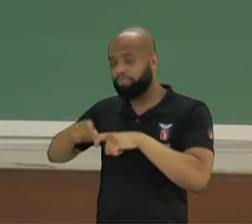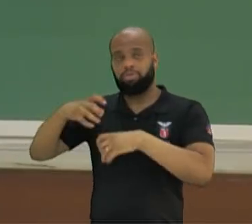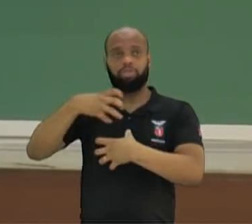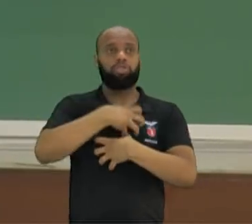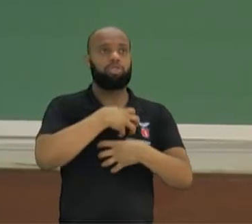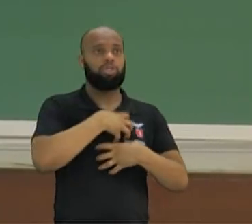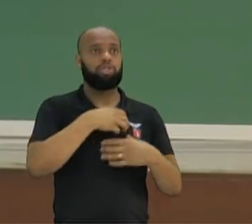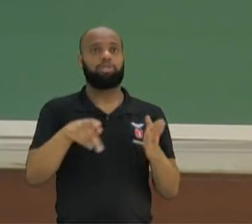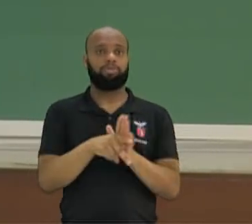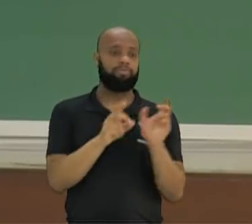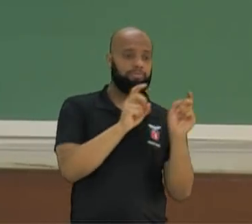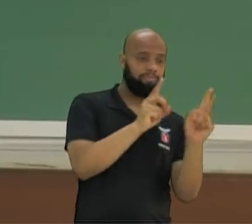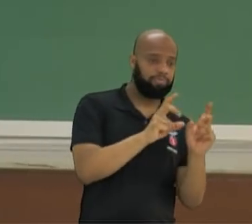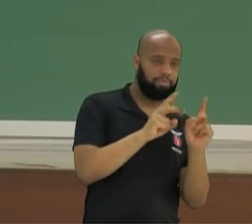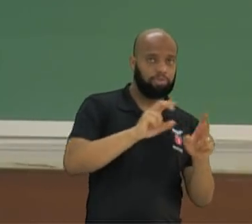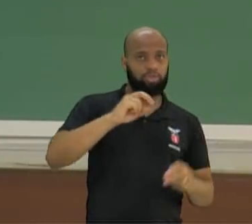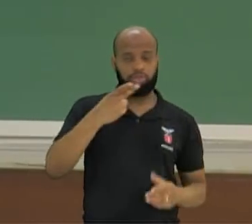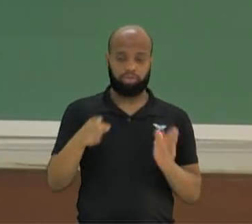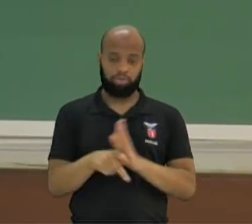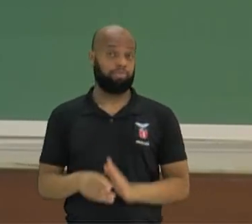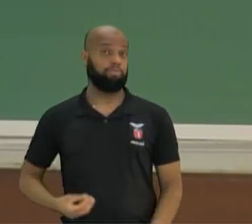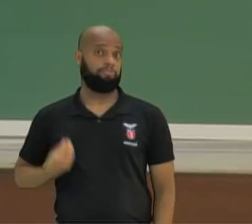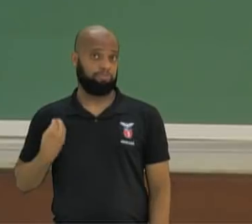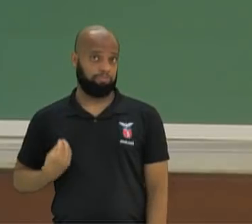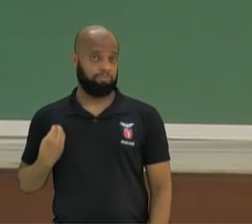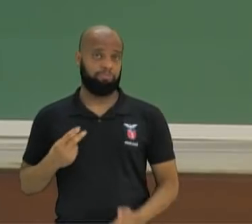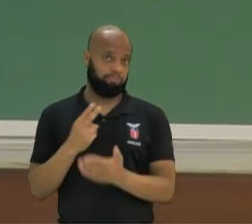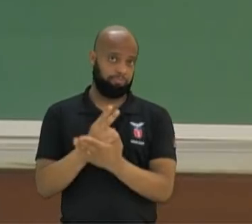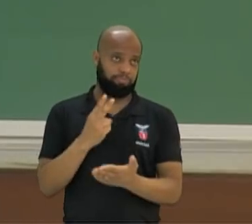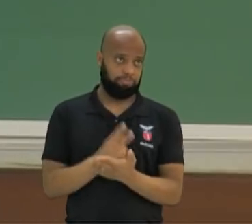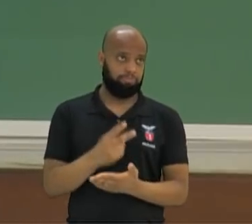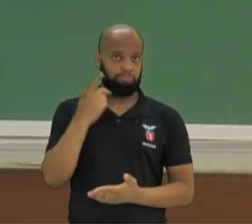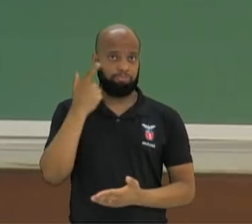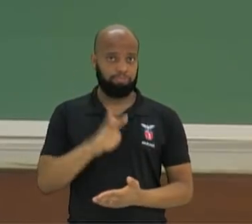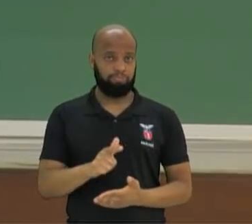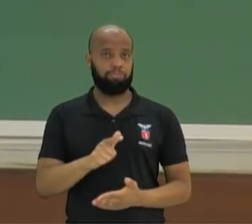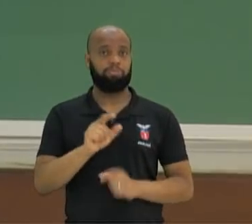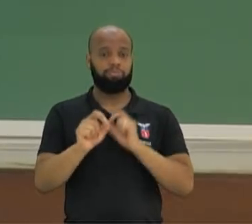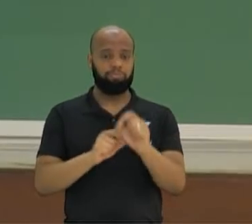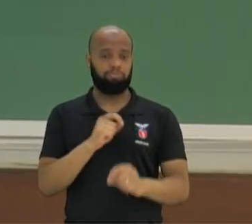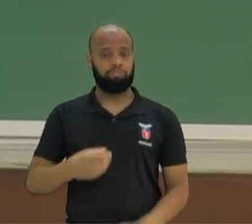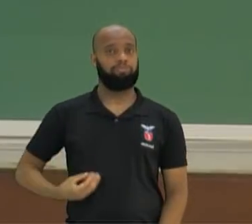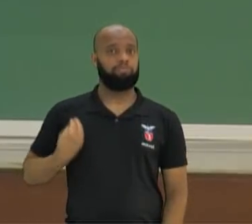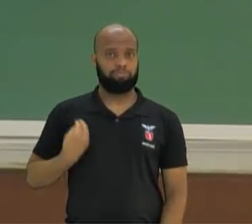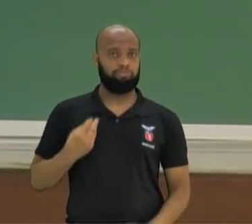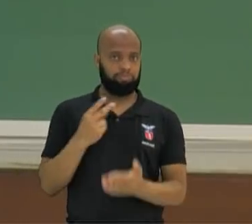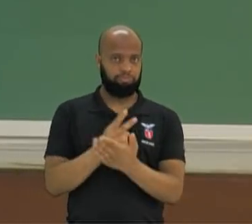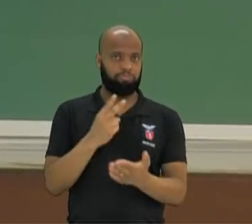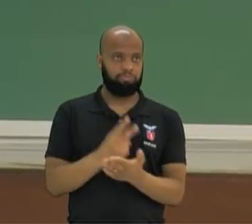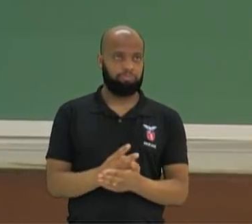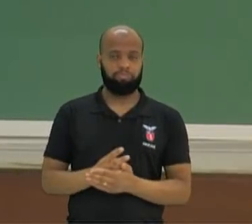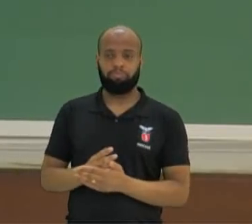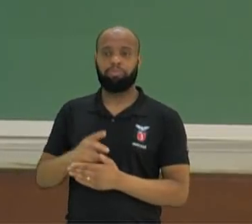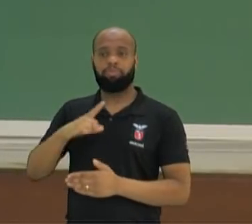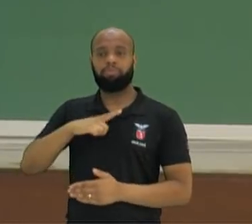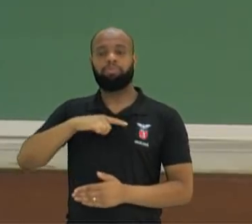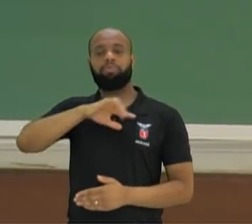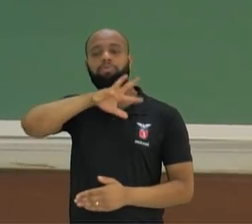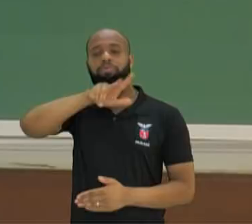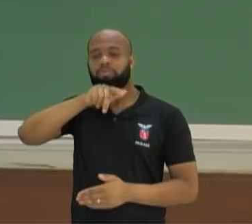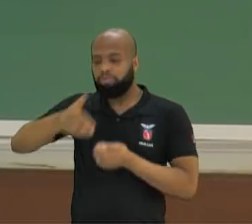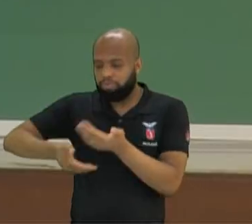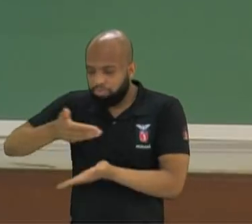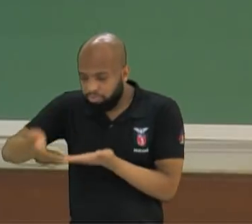tipo exportação ou é de subsistência, né, que supra as necessidades do produtor, a pecuária intensiva